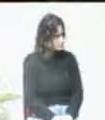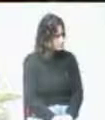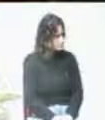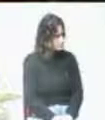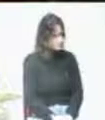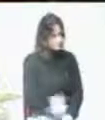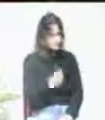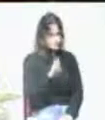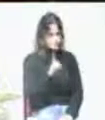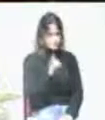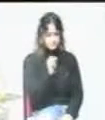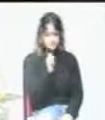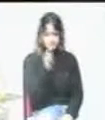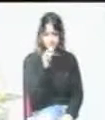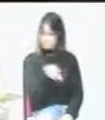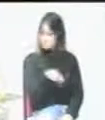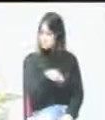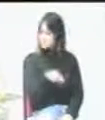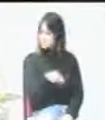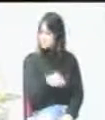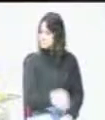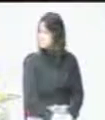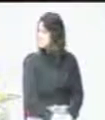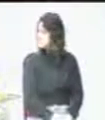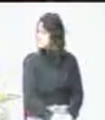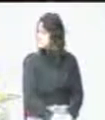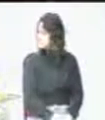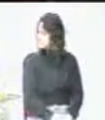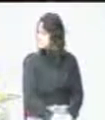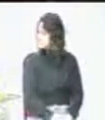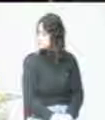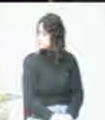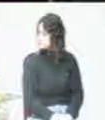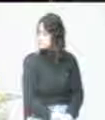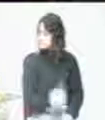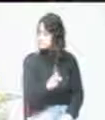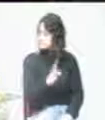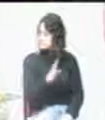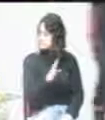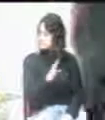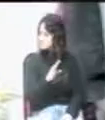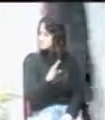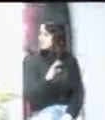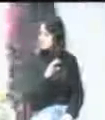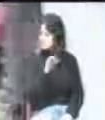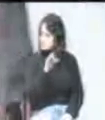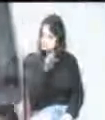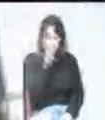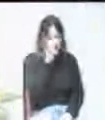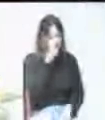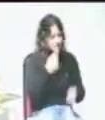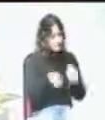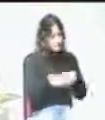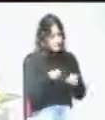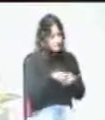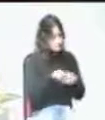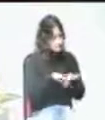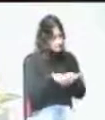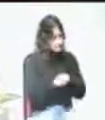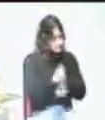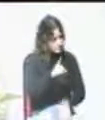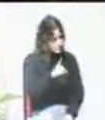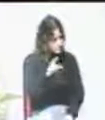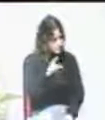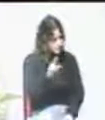Ao Edson Mendes Júnior, dublê de técnico administrativo e doutorando, que na semana